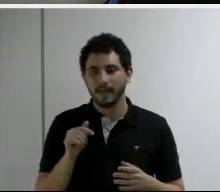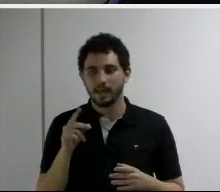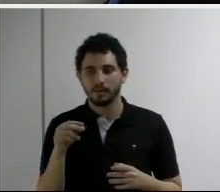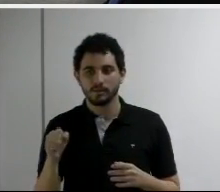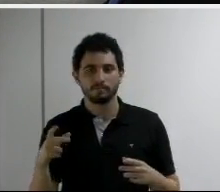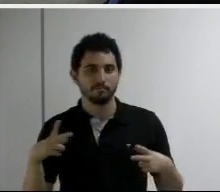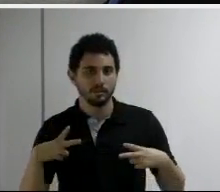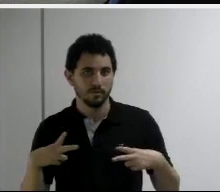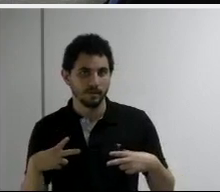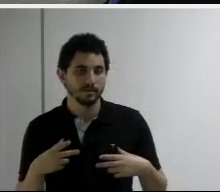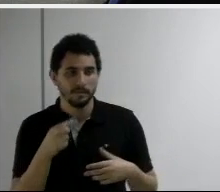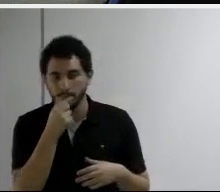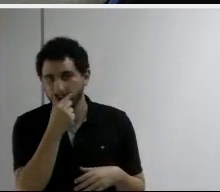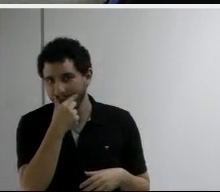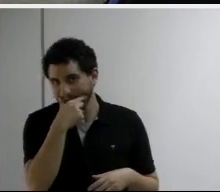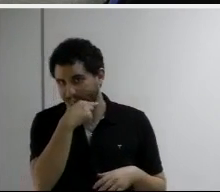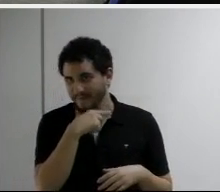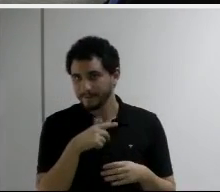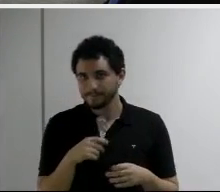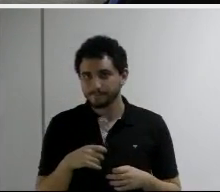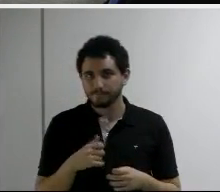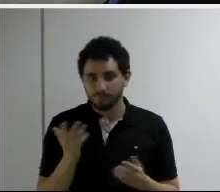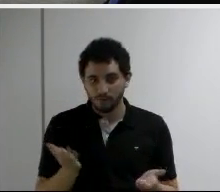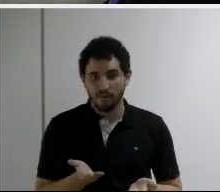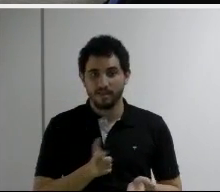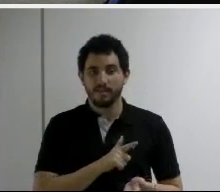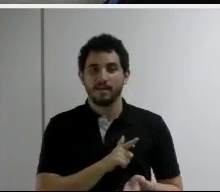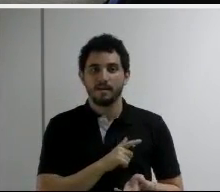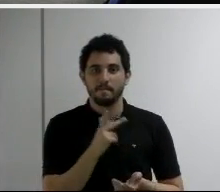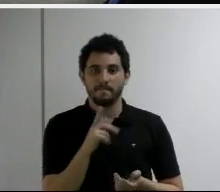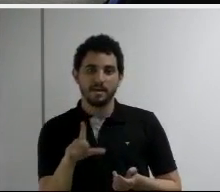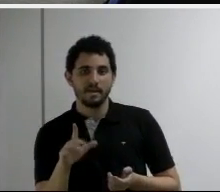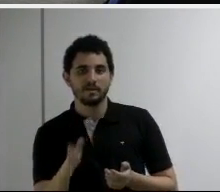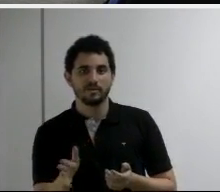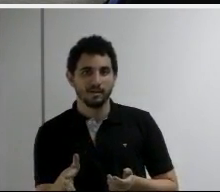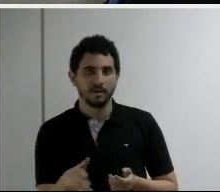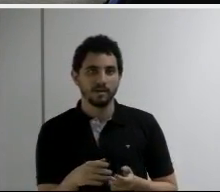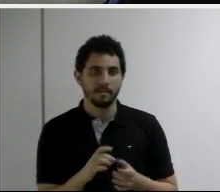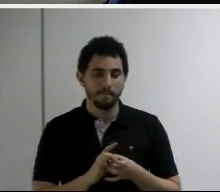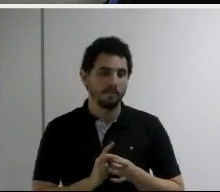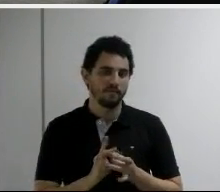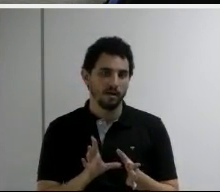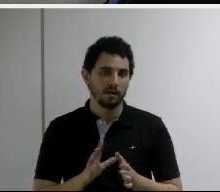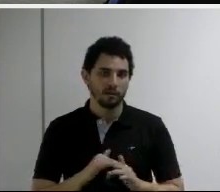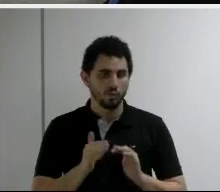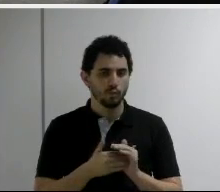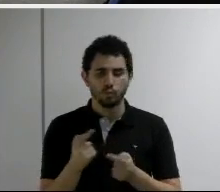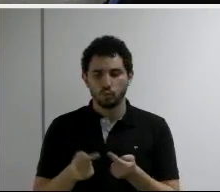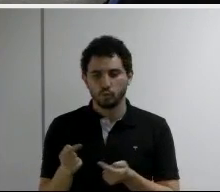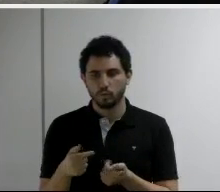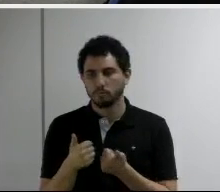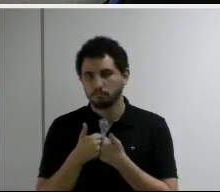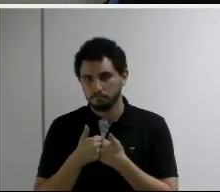né? Tanto é que estamos aí com o PL já aprovado na Câmara e toda essa discussão.